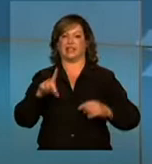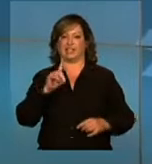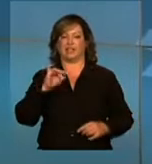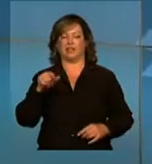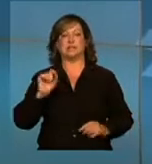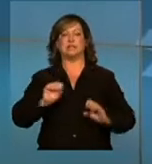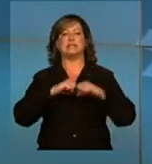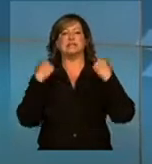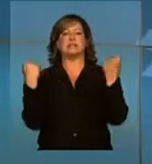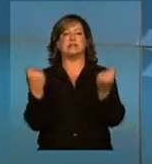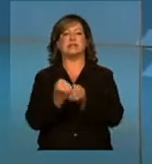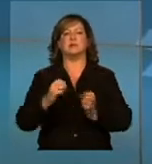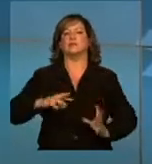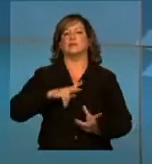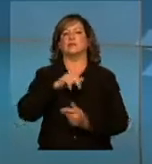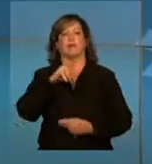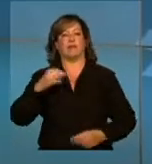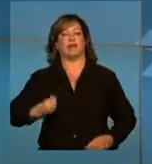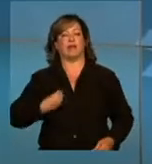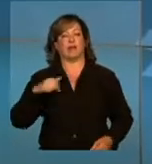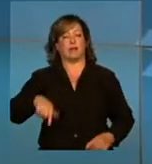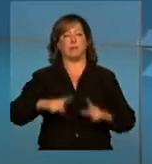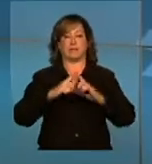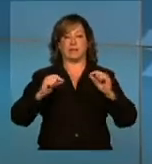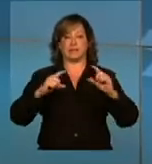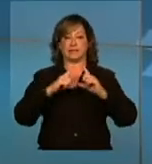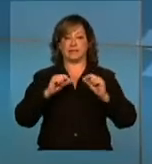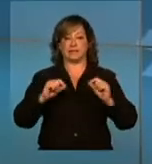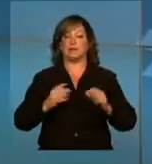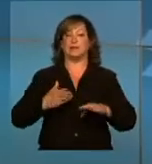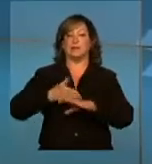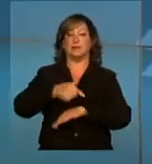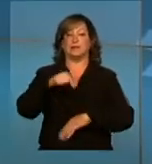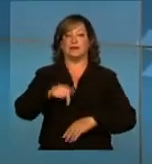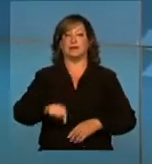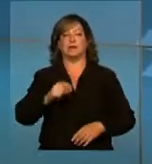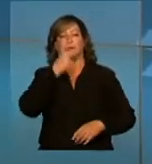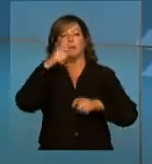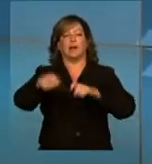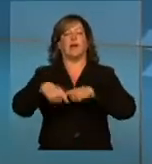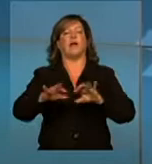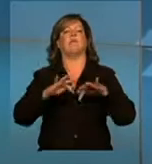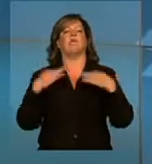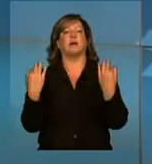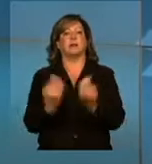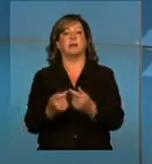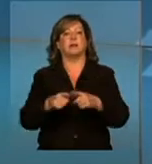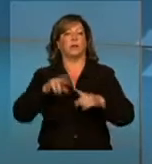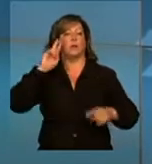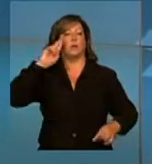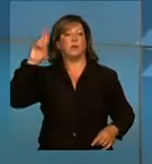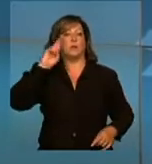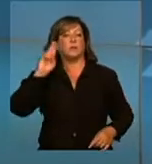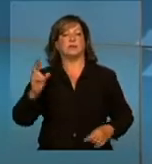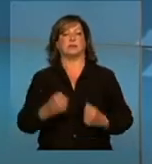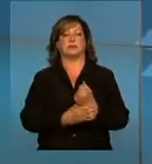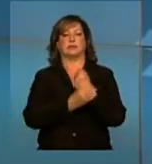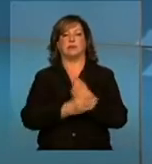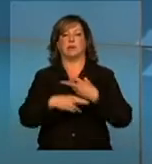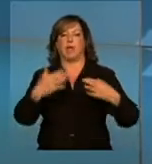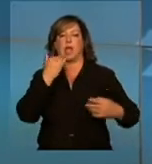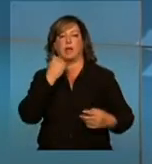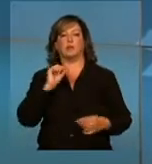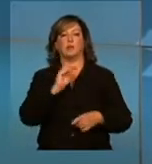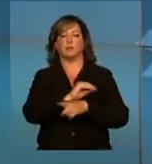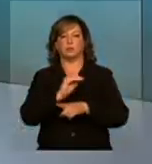seminário internacional será realizado aqui em Brasília. Participam agricultores familiares e autoridades em segurança alimentar